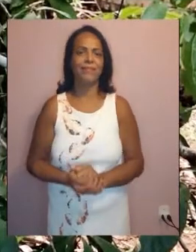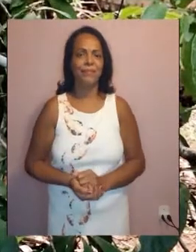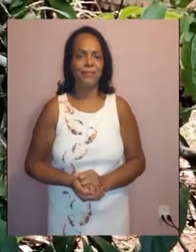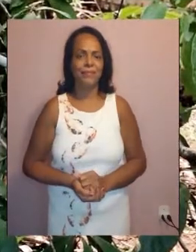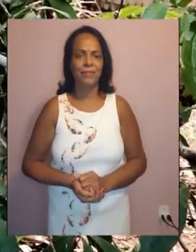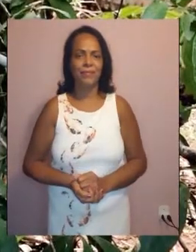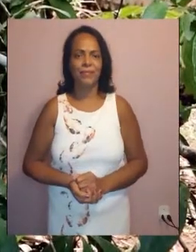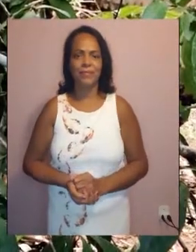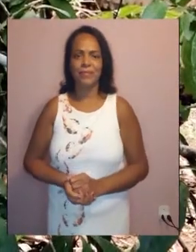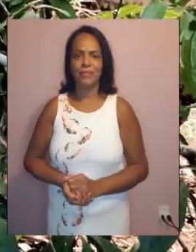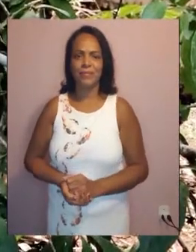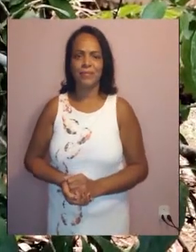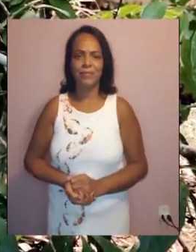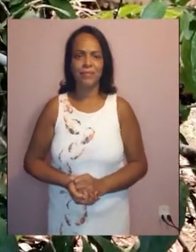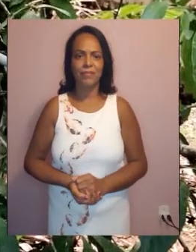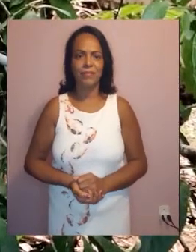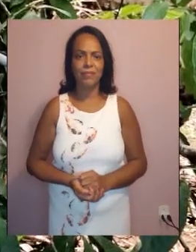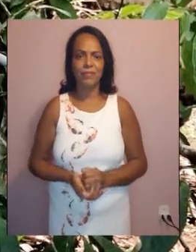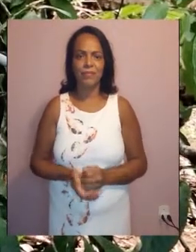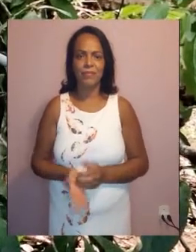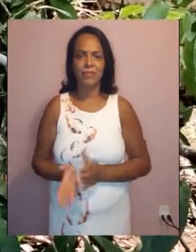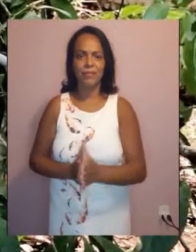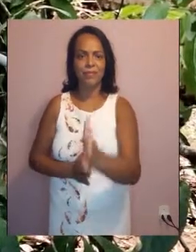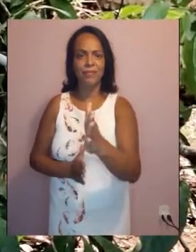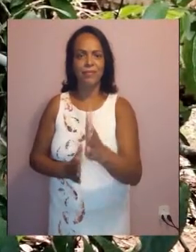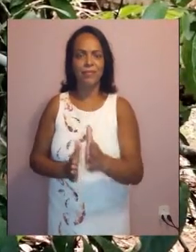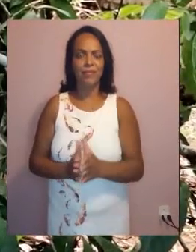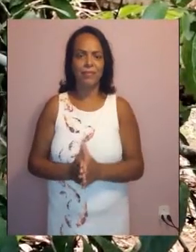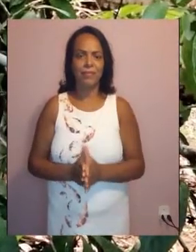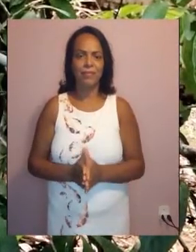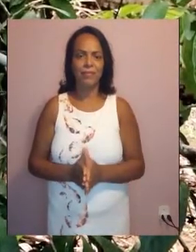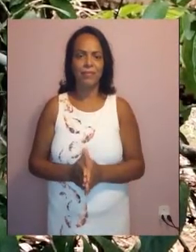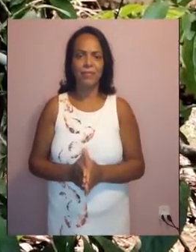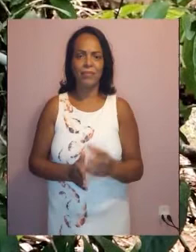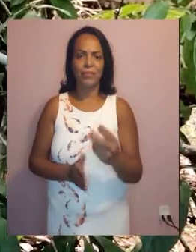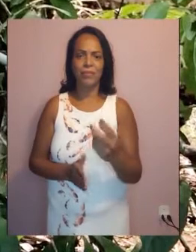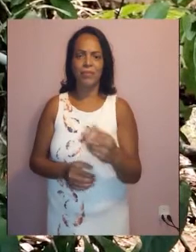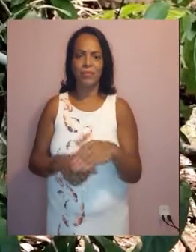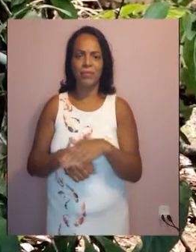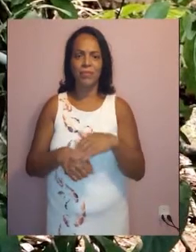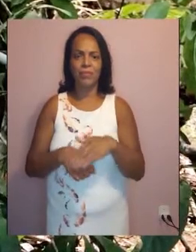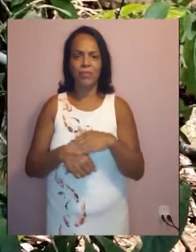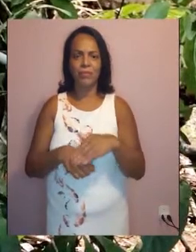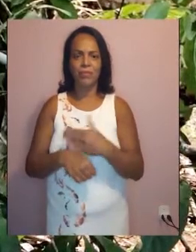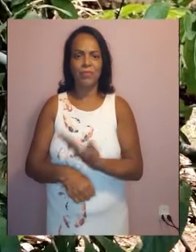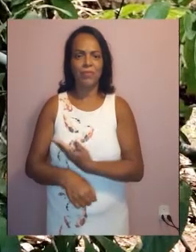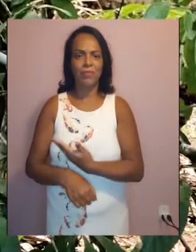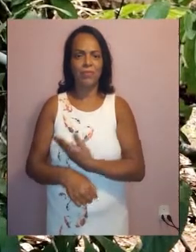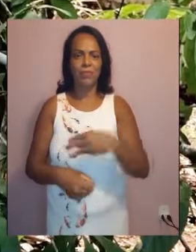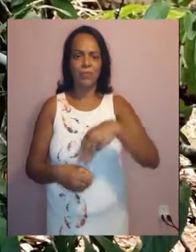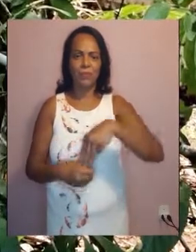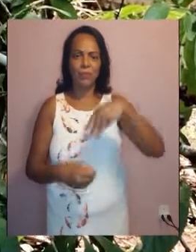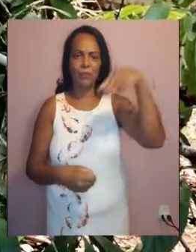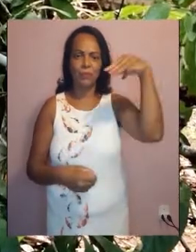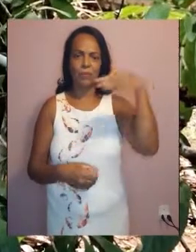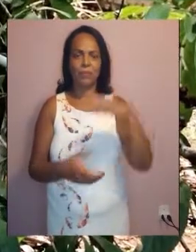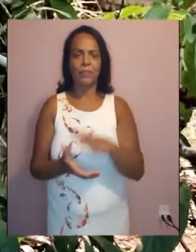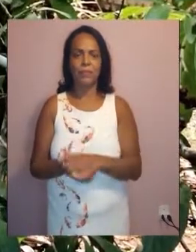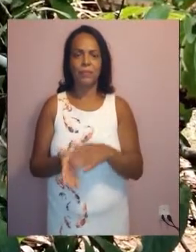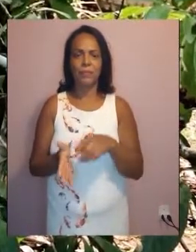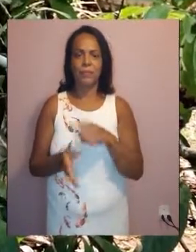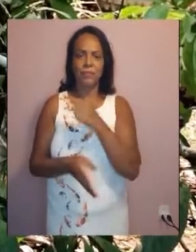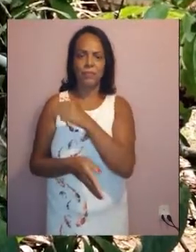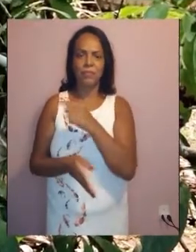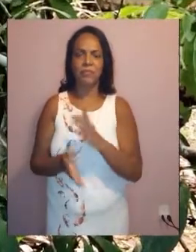E já em viagem ele começou a conversar com Antônio Costa, até porque ele ficou muito impressionado. Ele